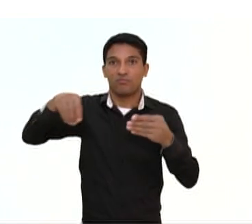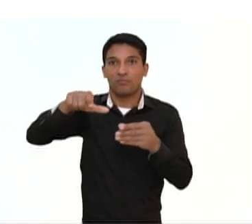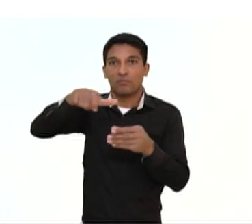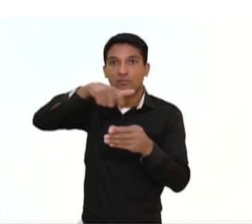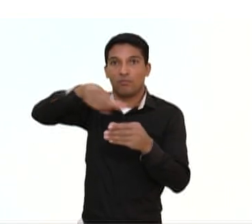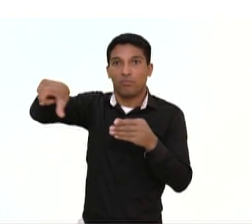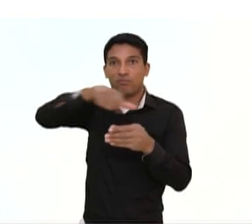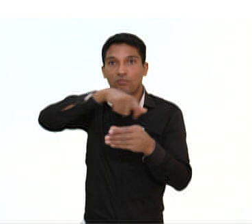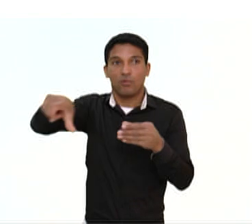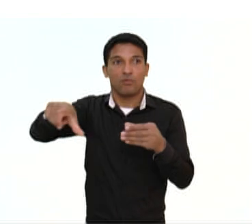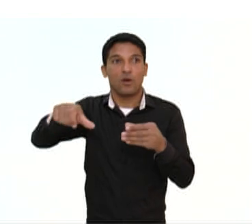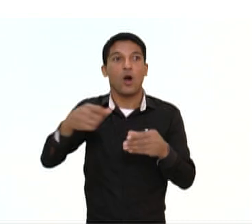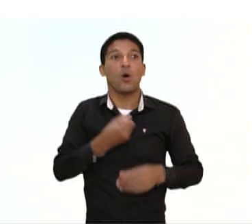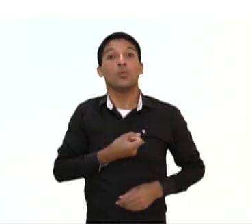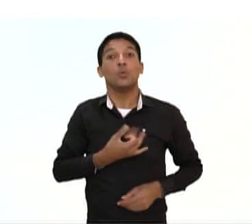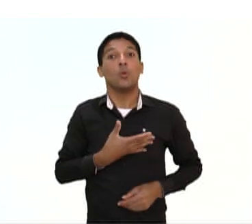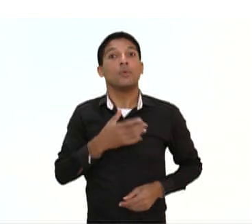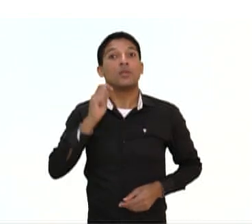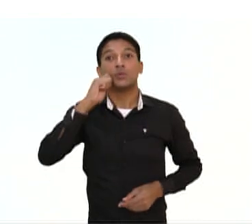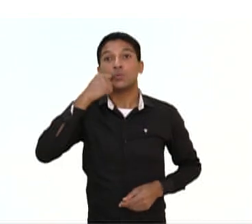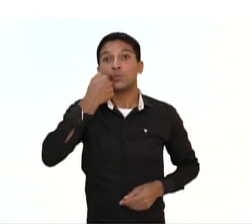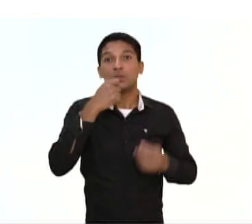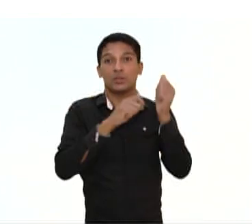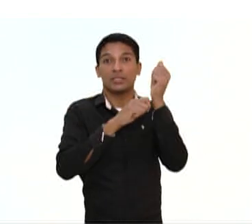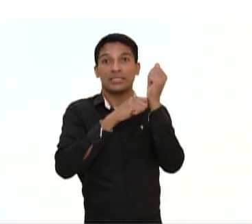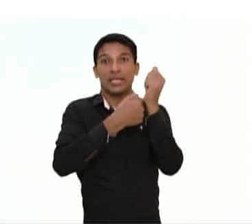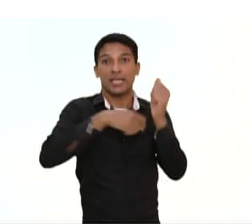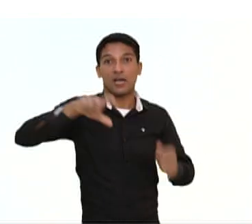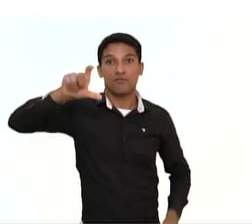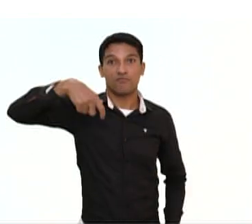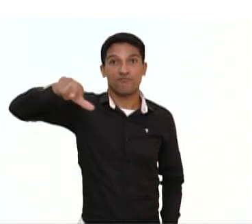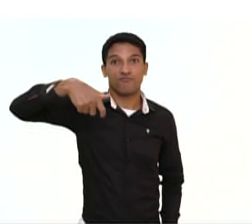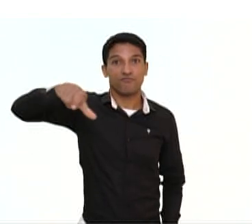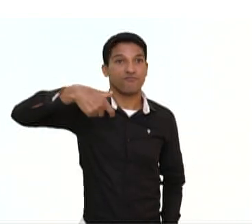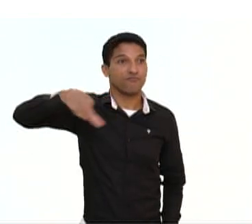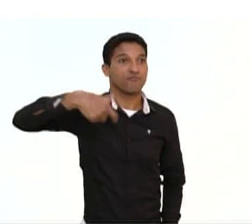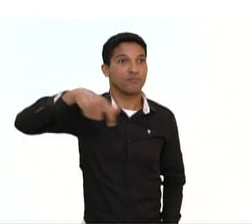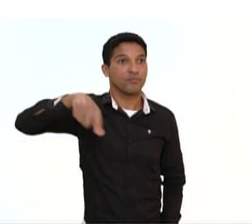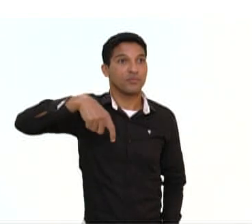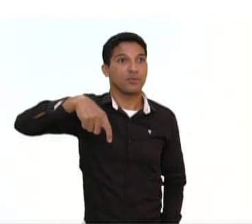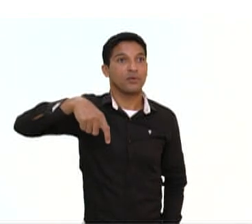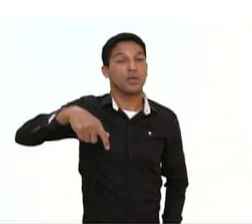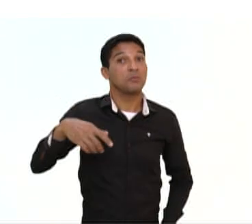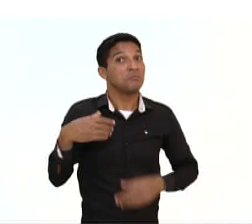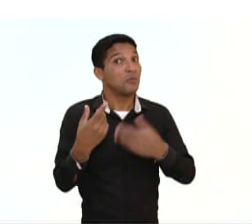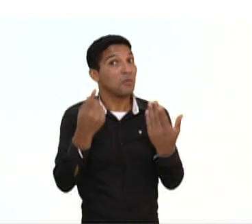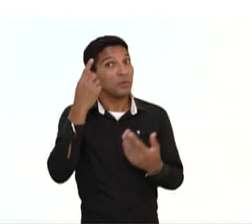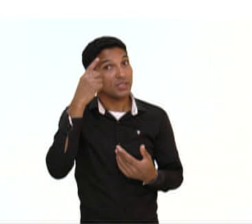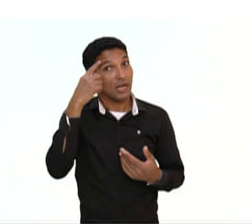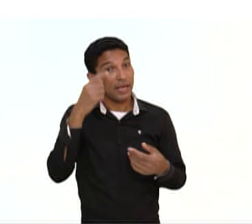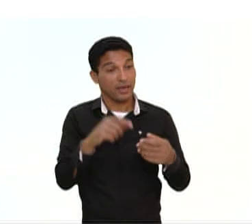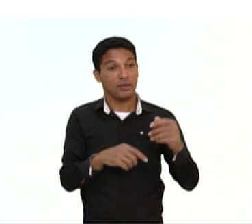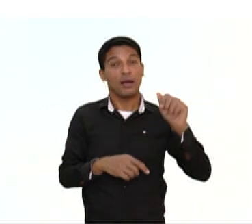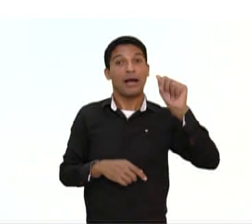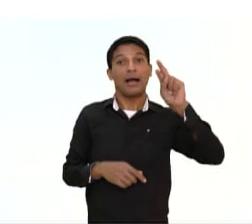6? Isso vai ser um problema de arranjo ou vai ser um problema de combinação? Vamos pensar aqui.